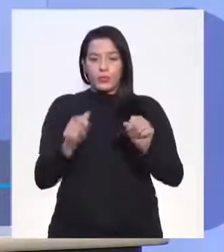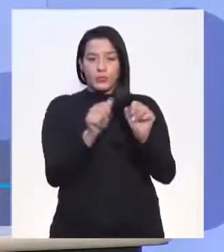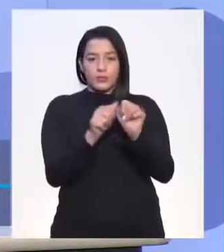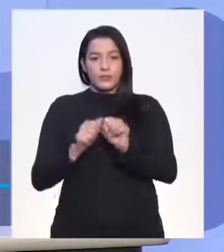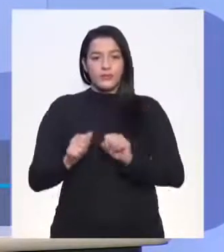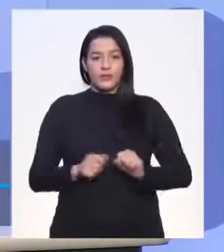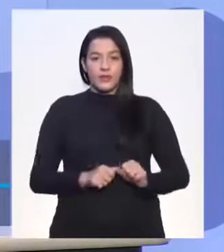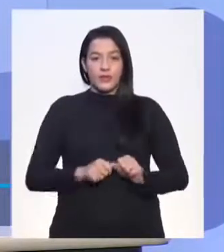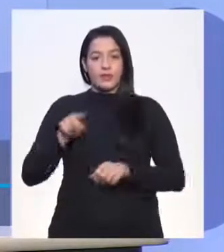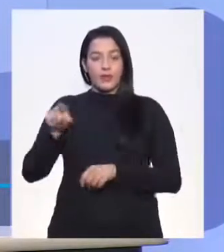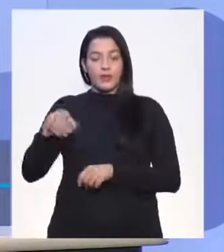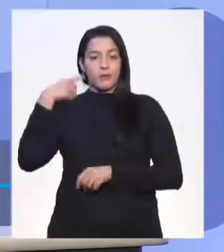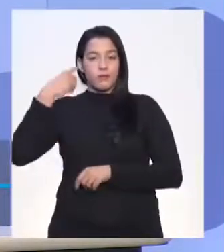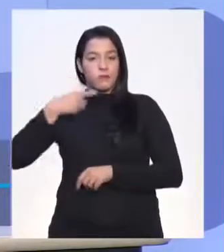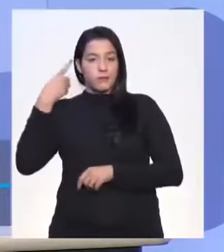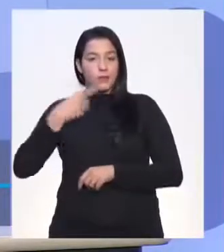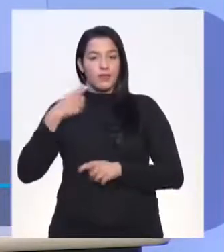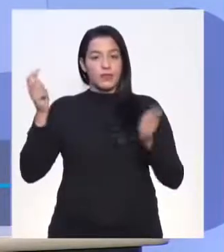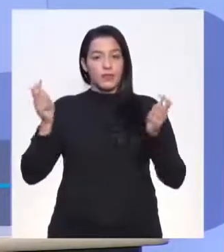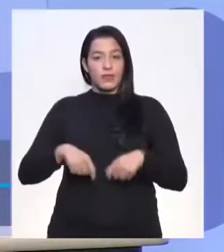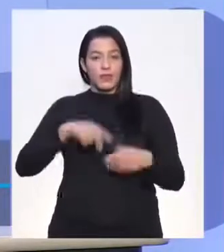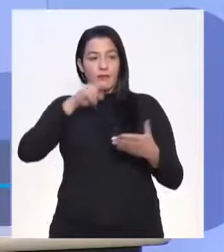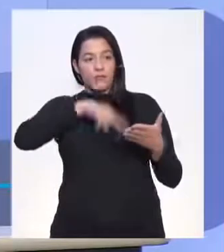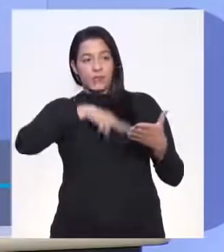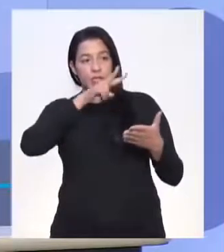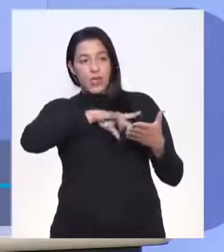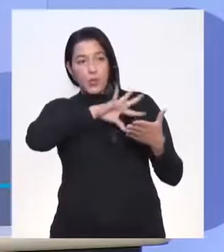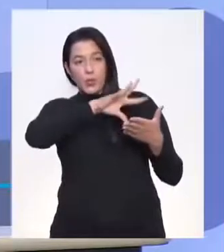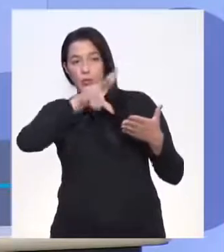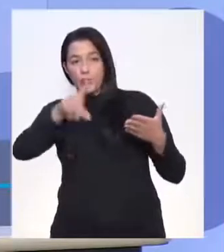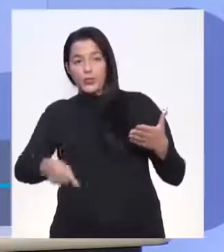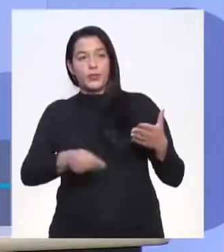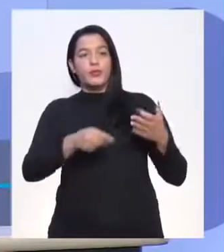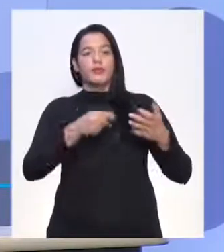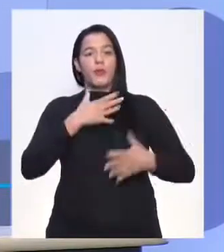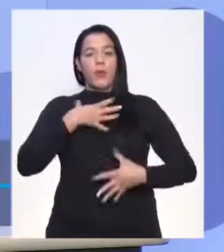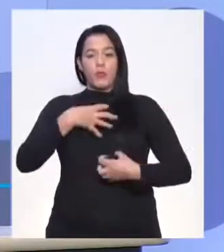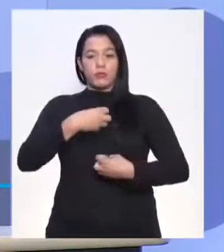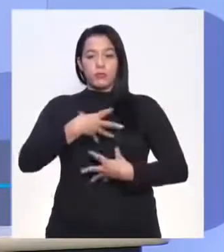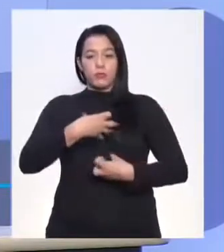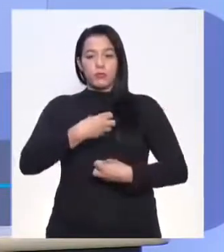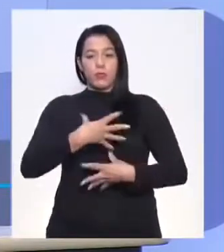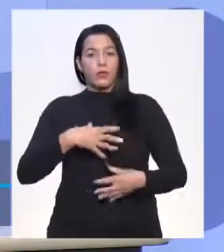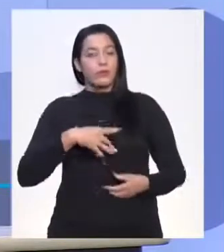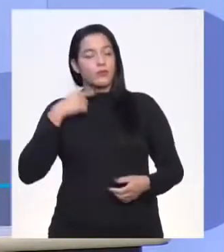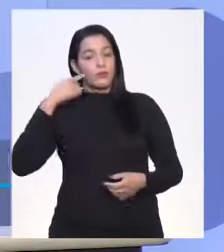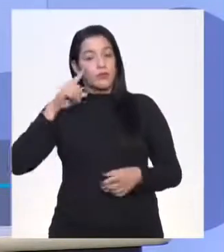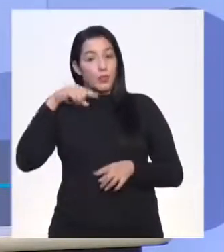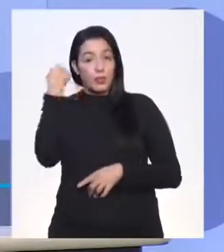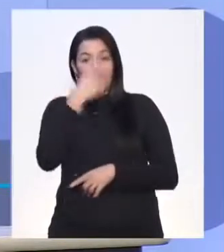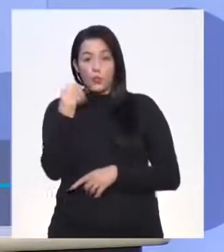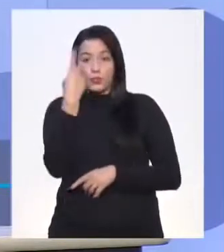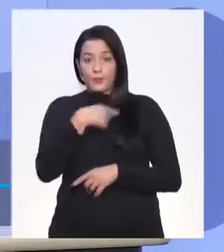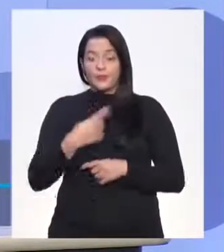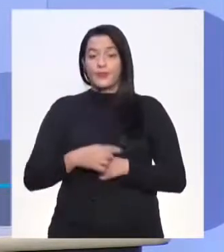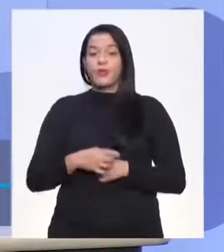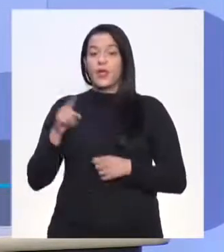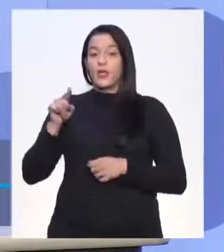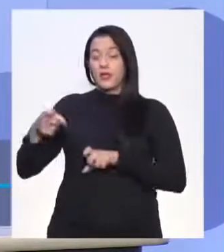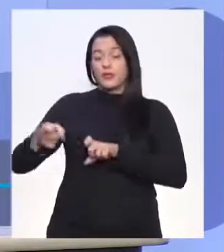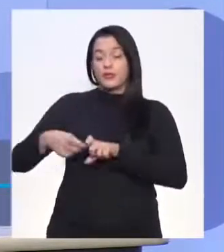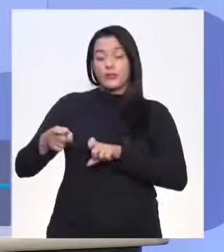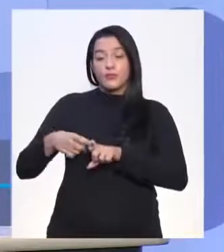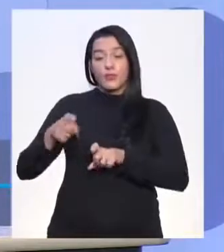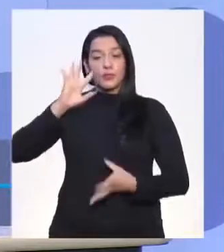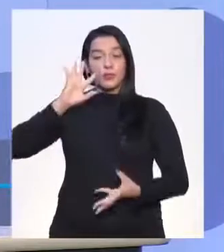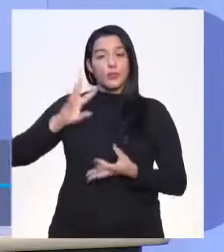de advogado, consegue ler 1000 tomografias por hora. Os médicos que avaliaram seus diagnósticos e resultados concluíram que